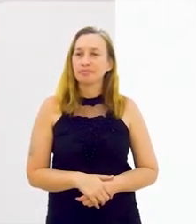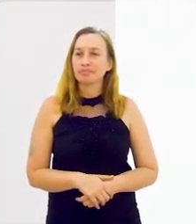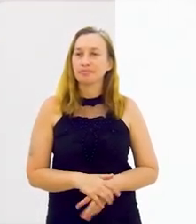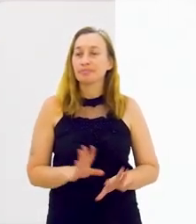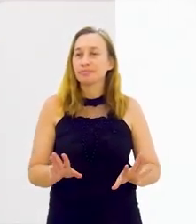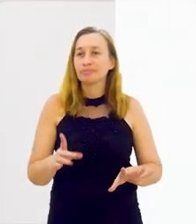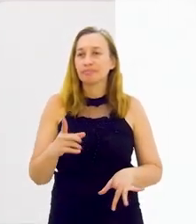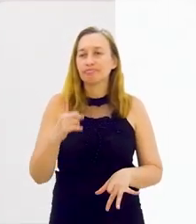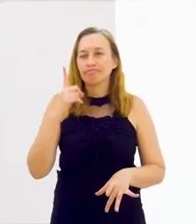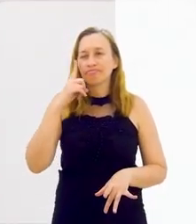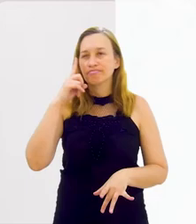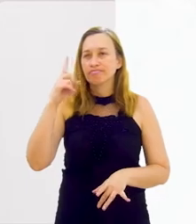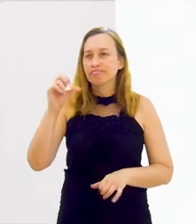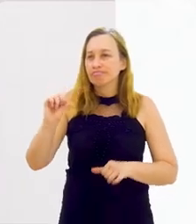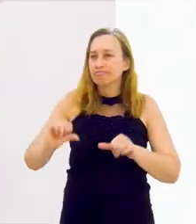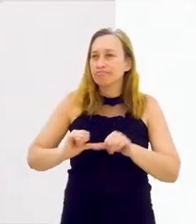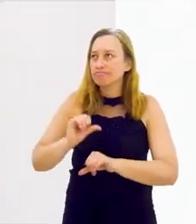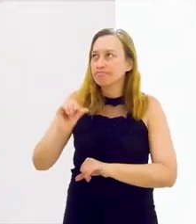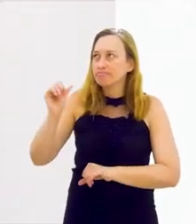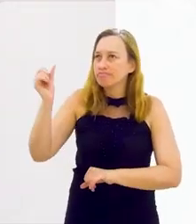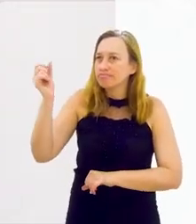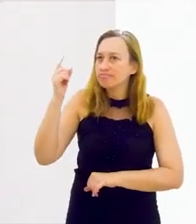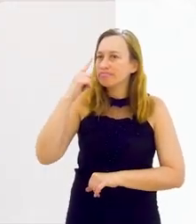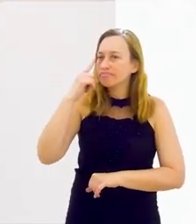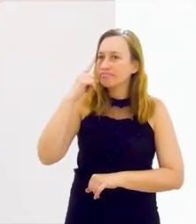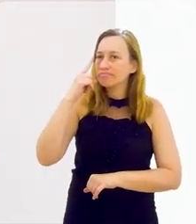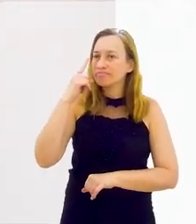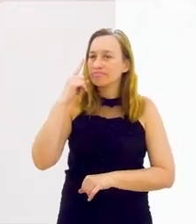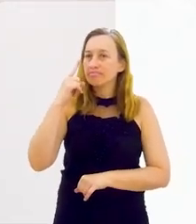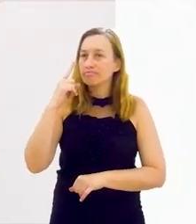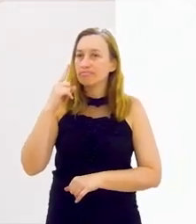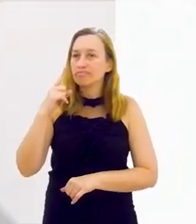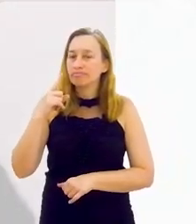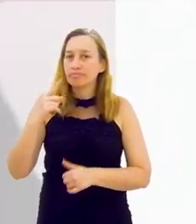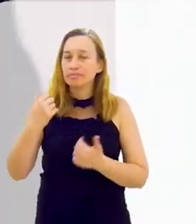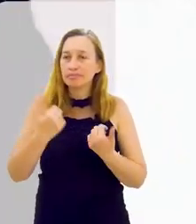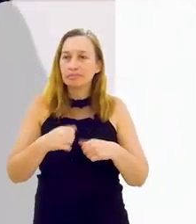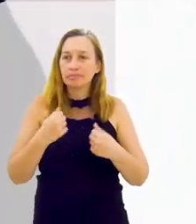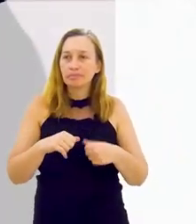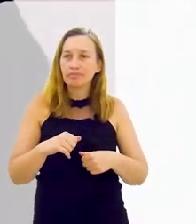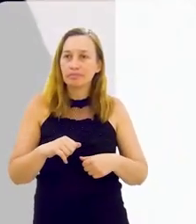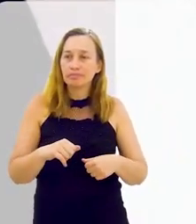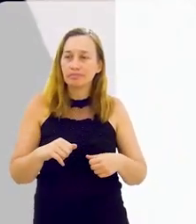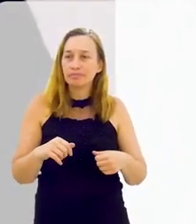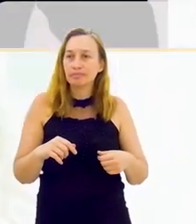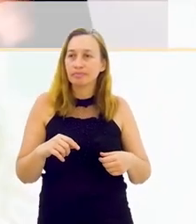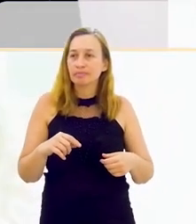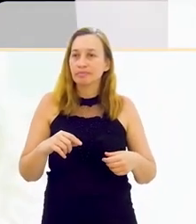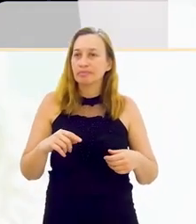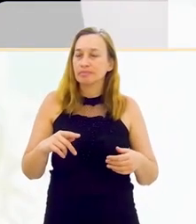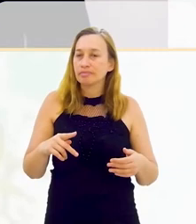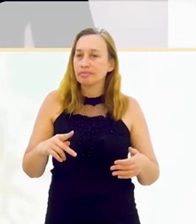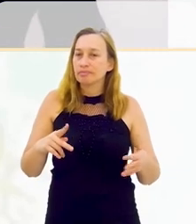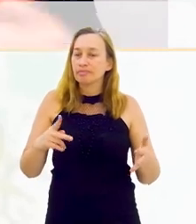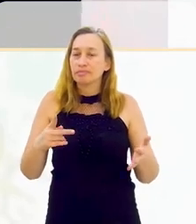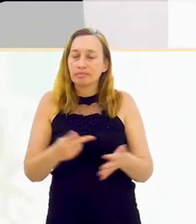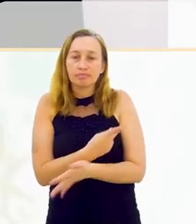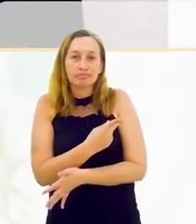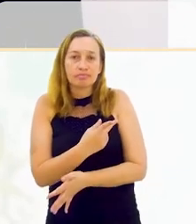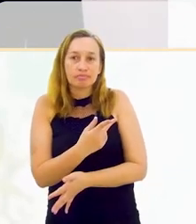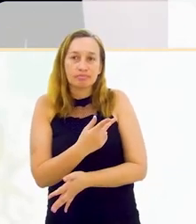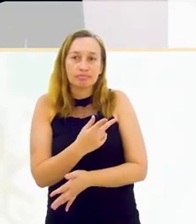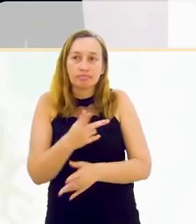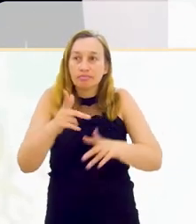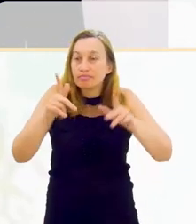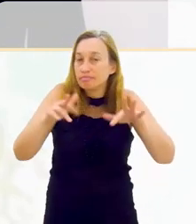é aquele senso comum da inspiração, né, de que tem que vir de algo, não que a